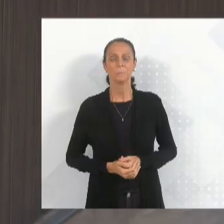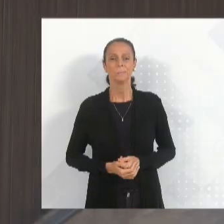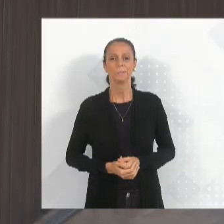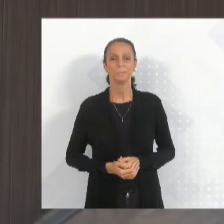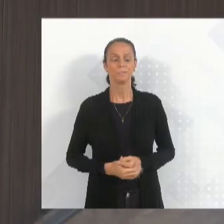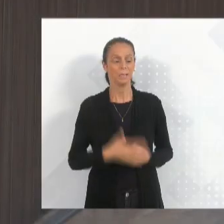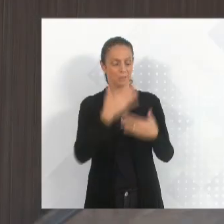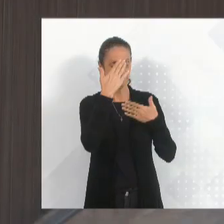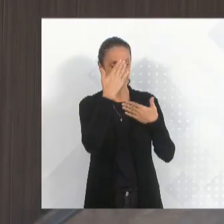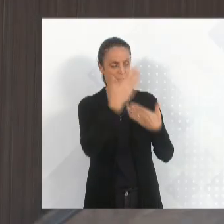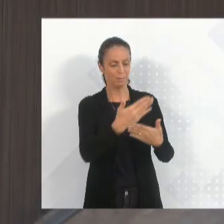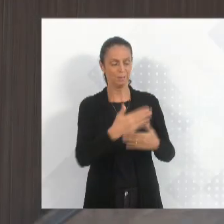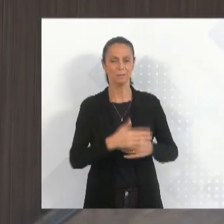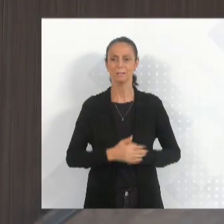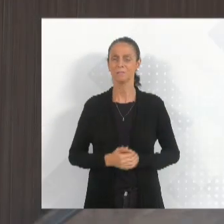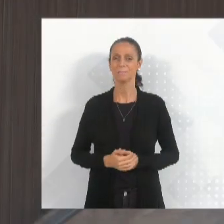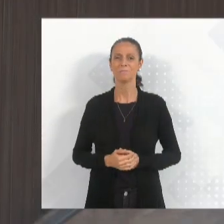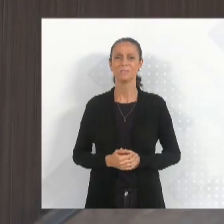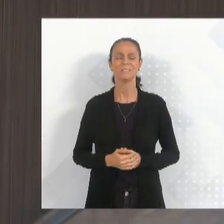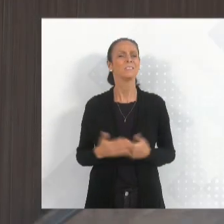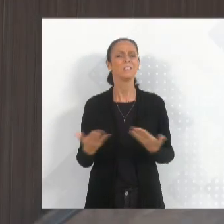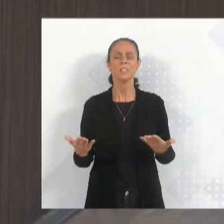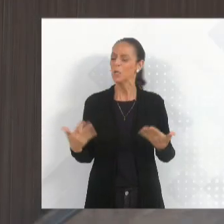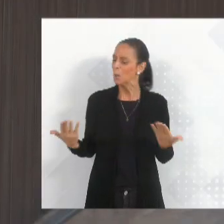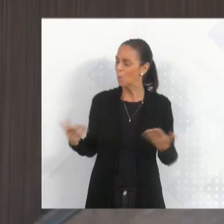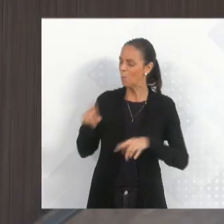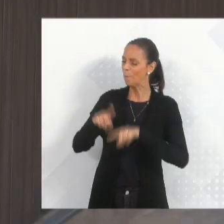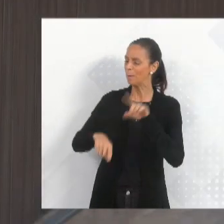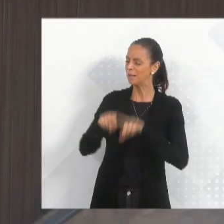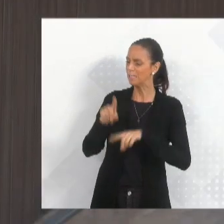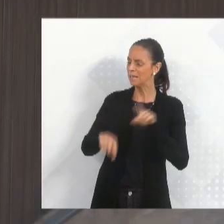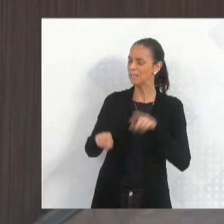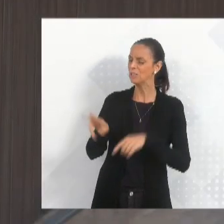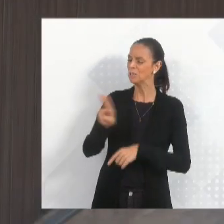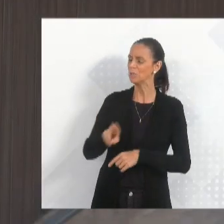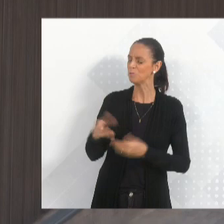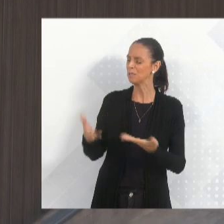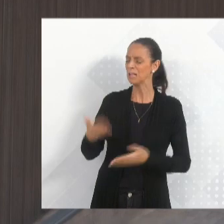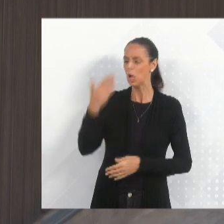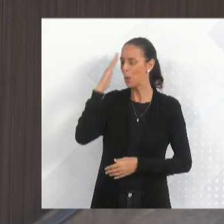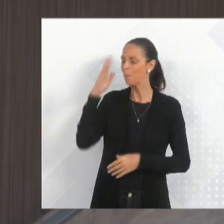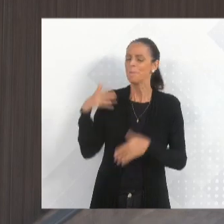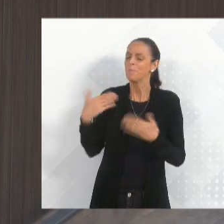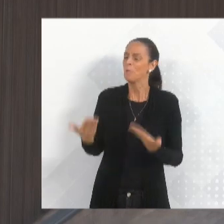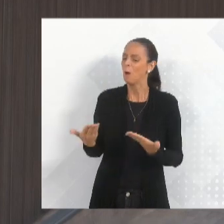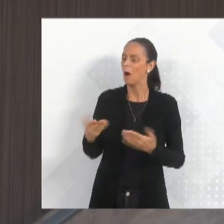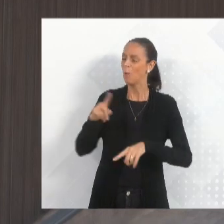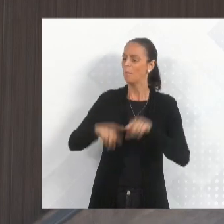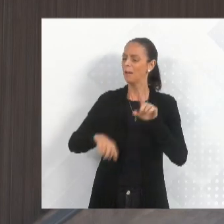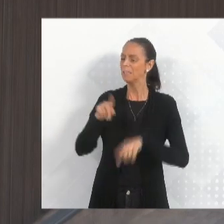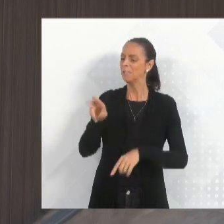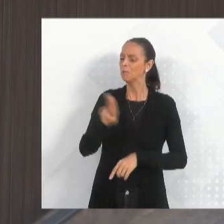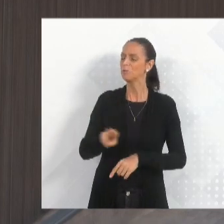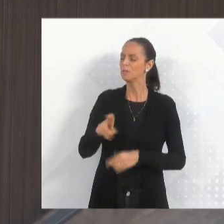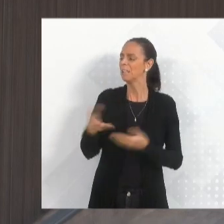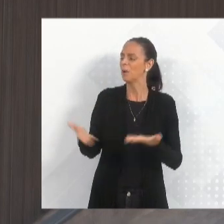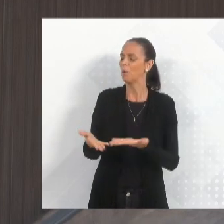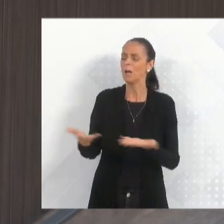Obrigado. Eu não Presidente. entendi qual aparelho que foi instalado. Eu não entendi o aparelho que foi instalado recentemente.